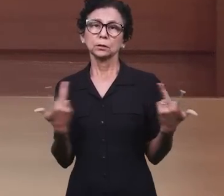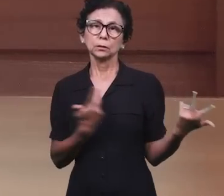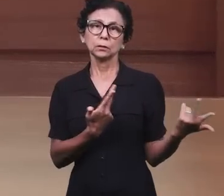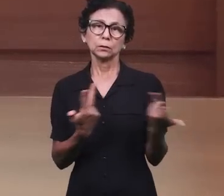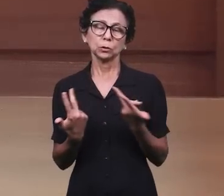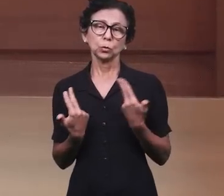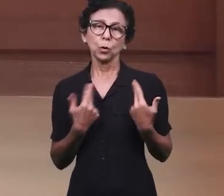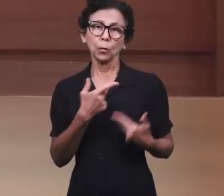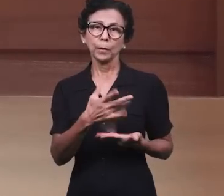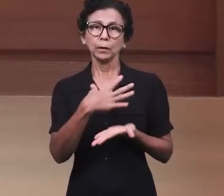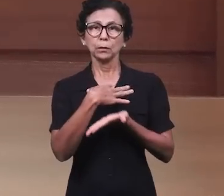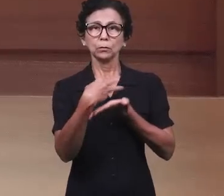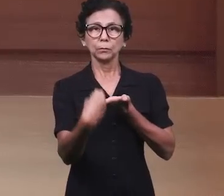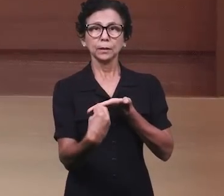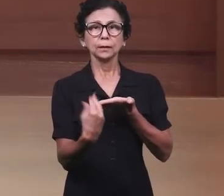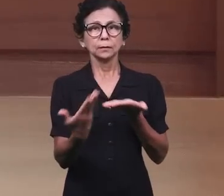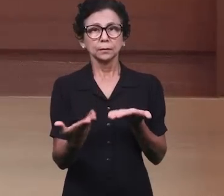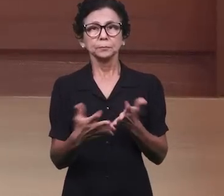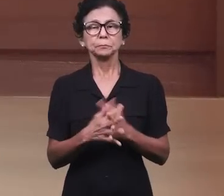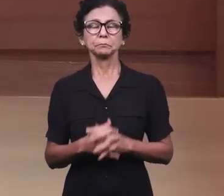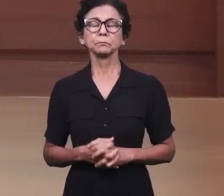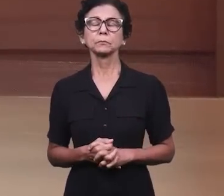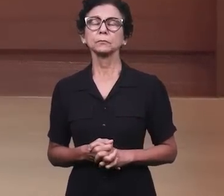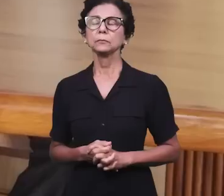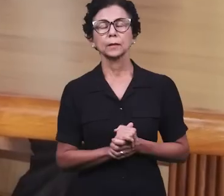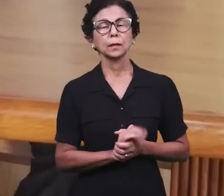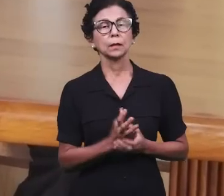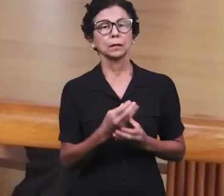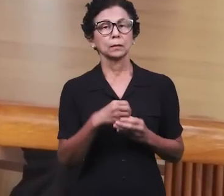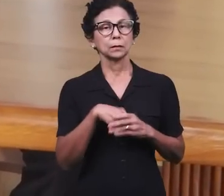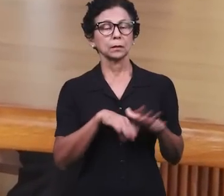Silvio, podia fazer uma colocação sobre a questão da herança?